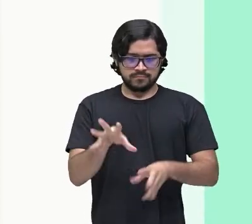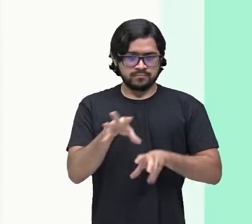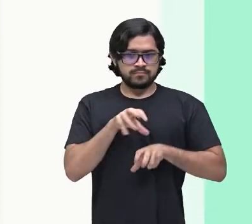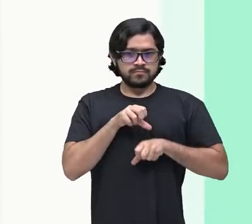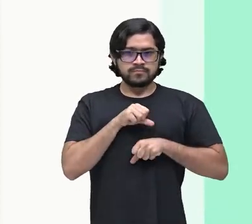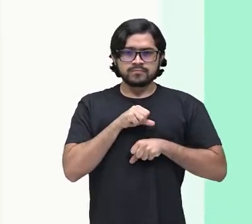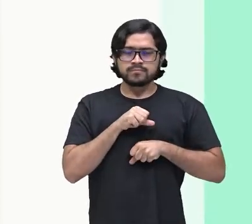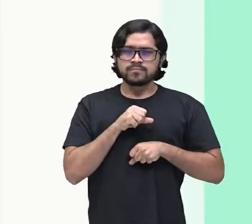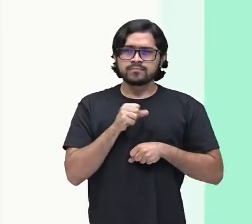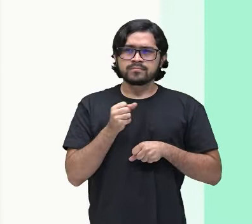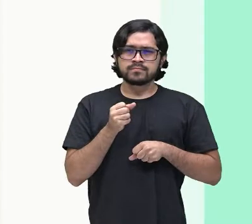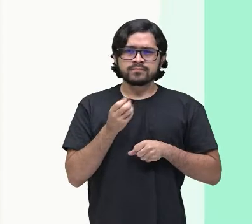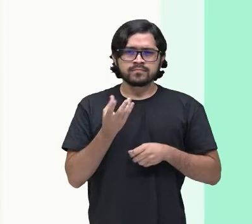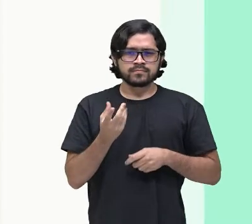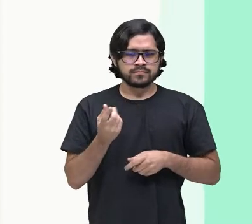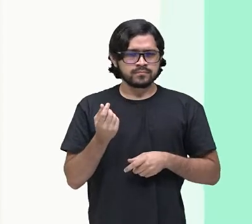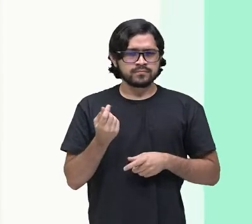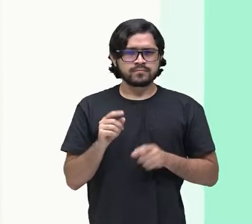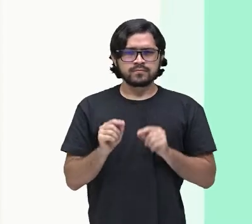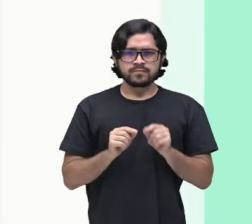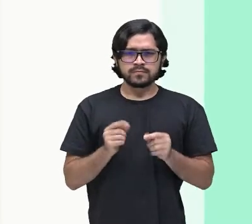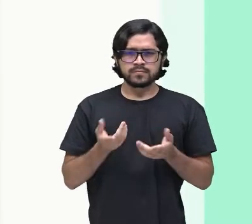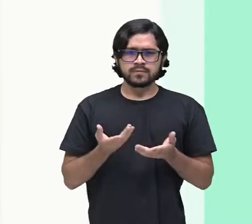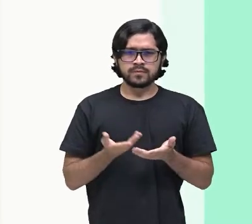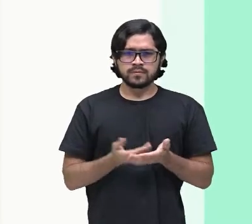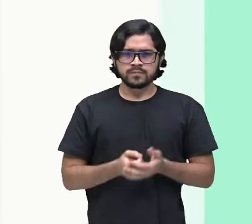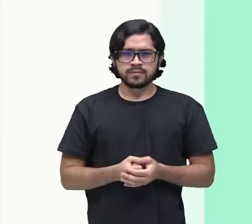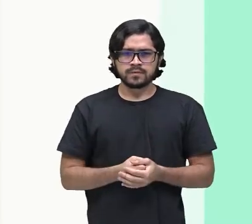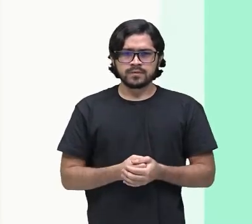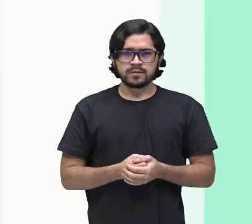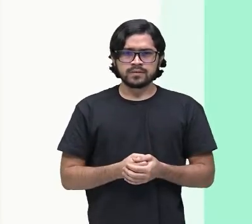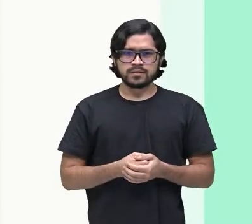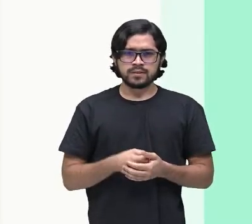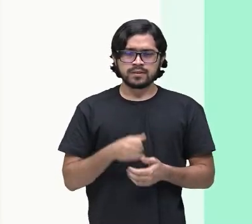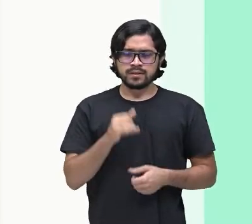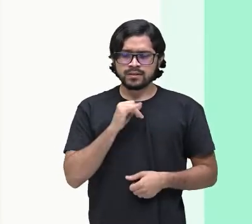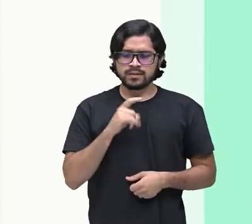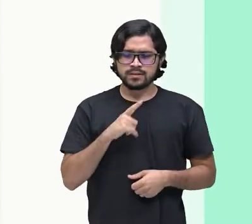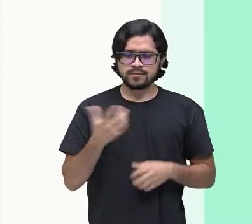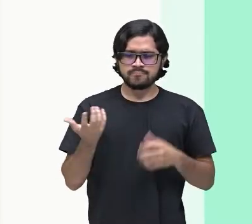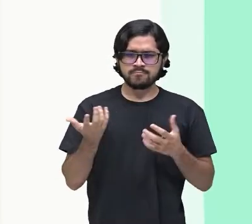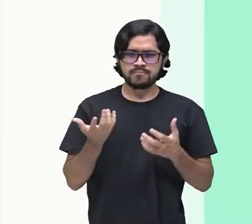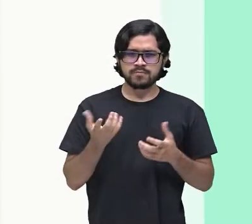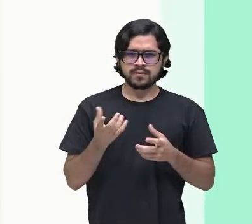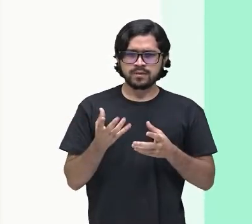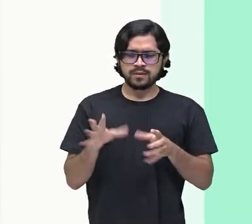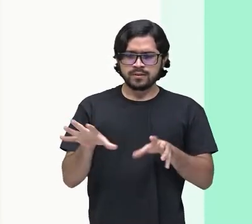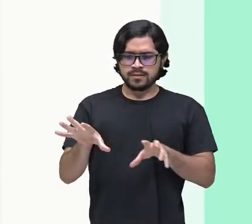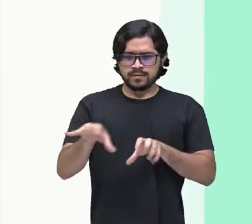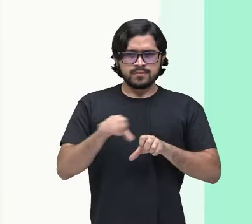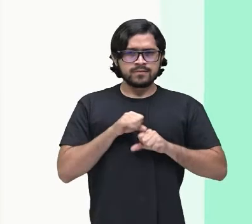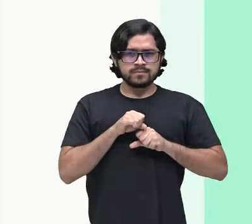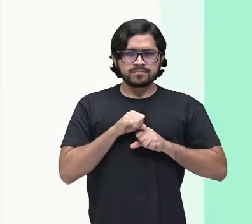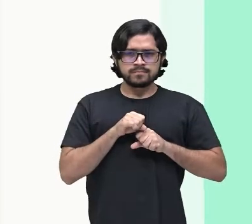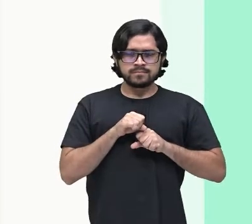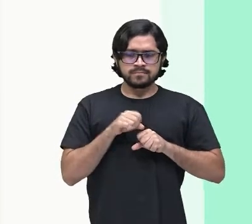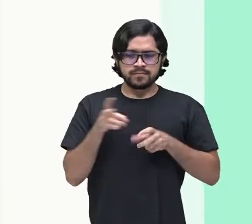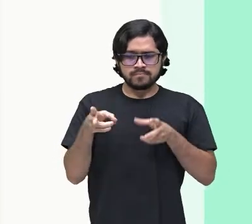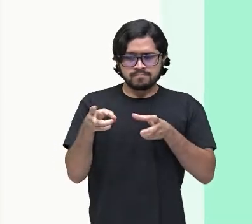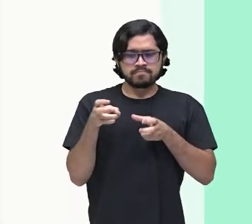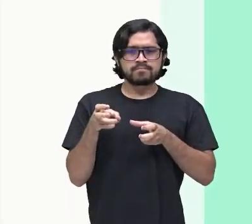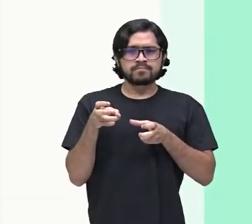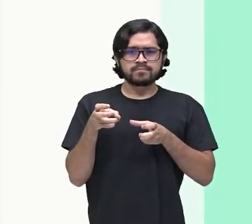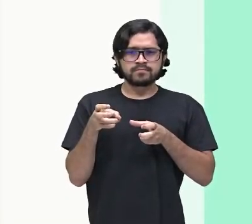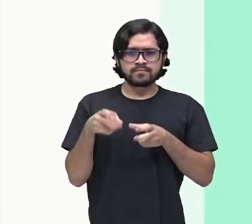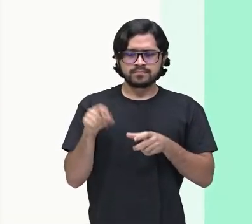uma percepção. Essa resposta que o estímulo irá produzir, a gente chama de percepção. E o que é